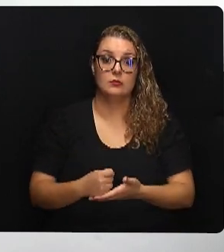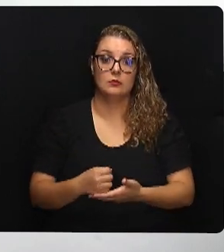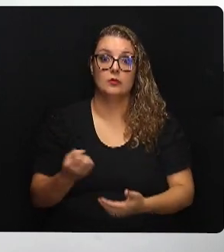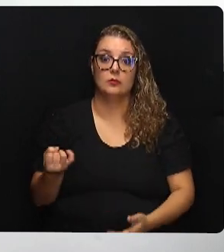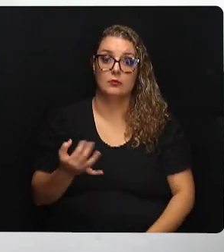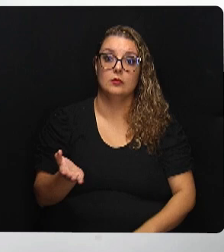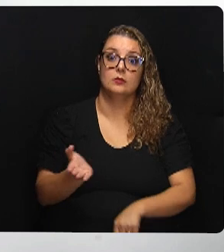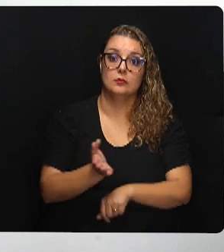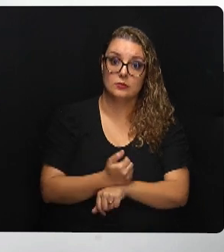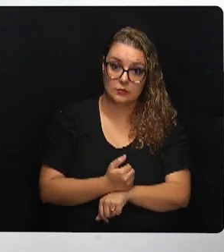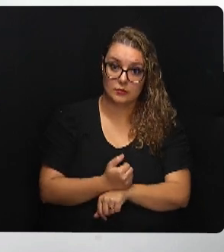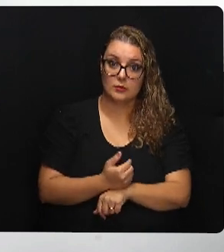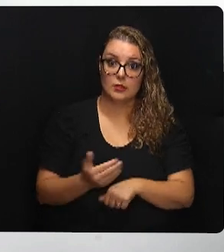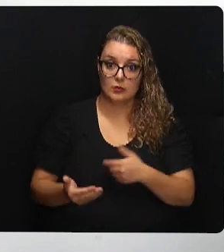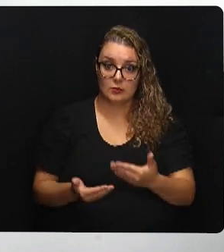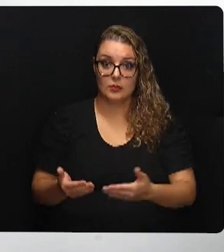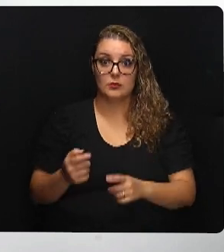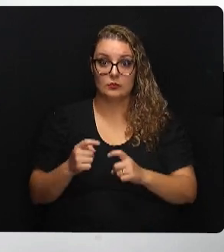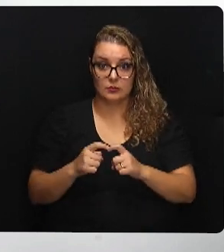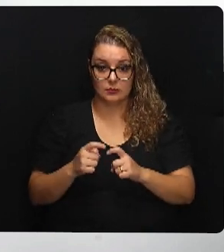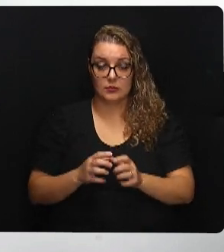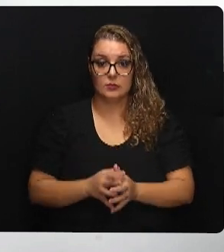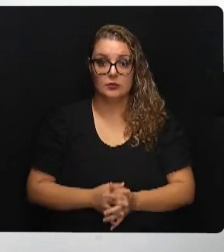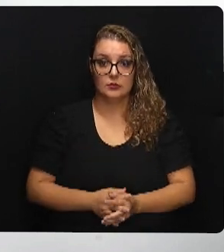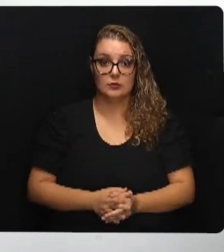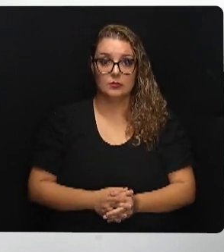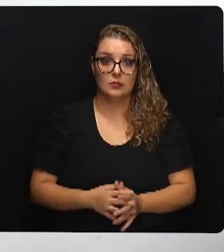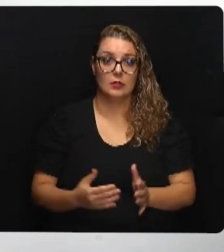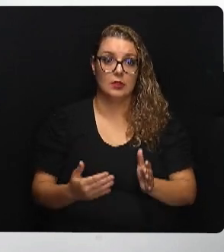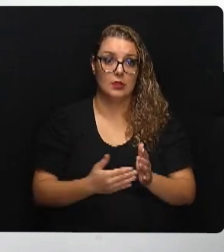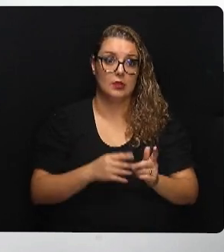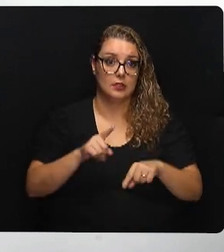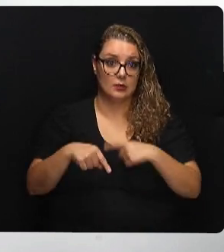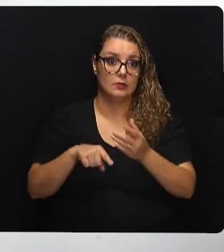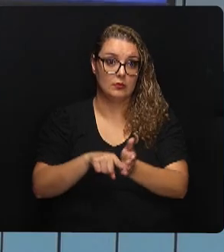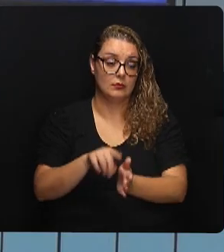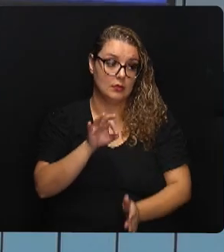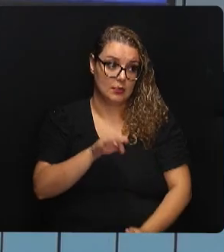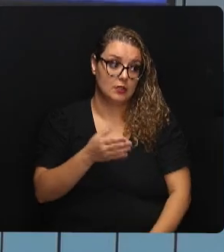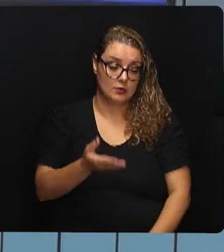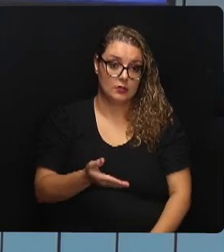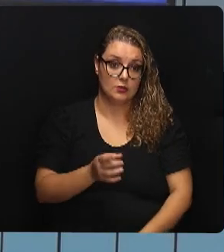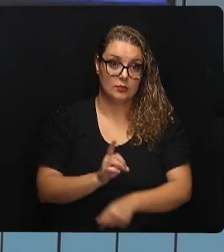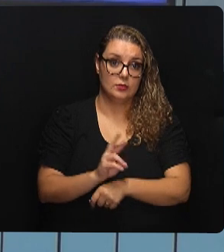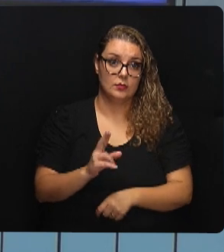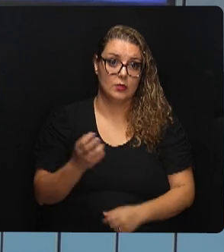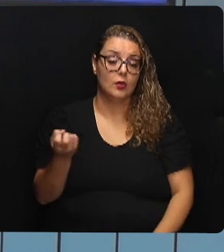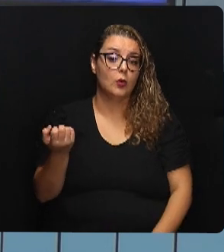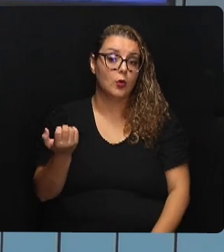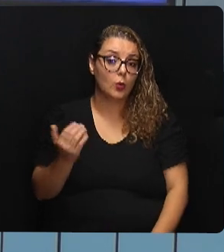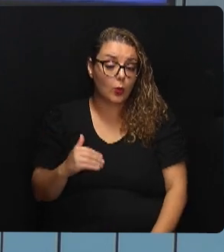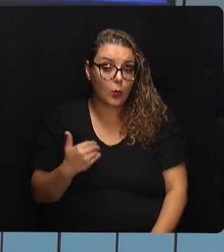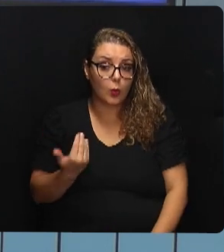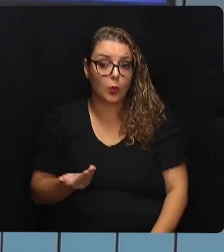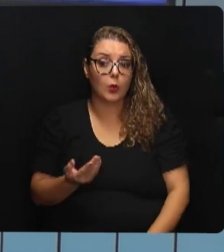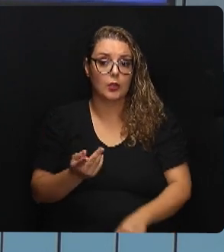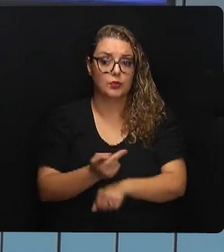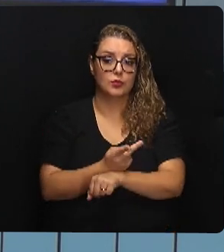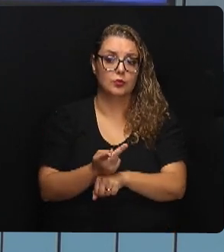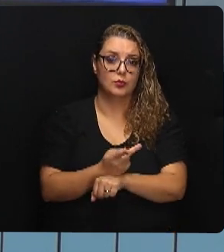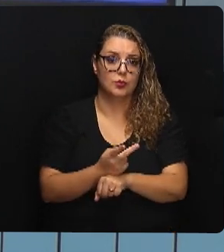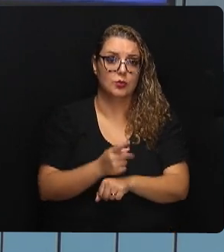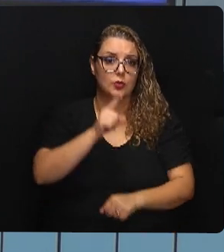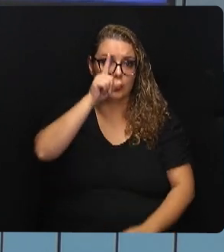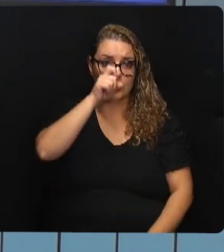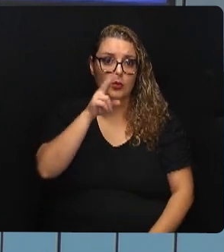levadas mais precocemente para um serviço médico. Até a próxima pergunta é exatamente isso, doutora. Quando que é